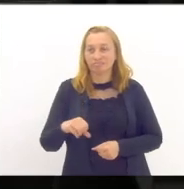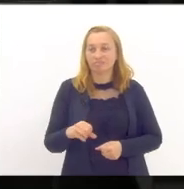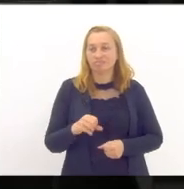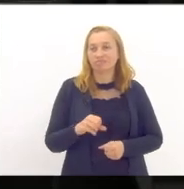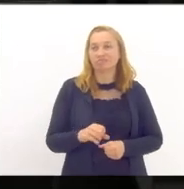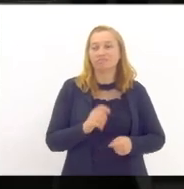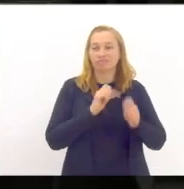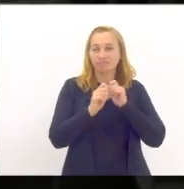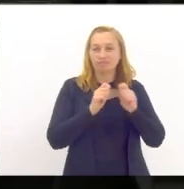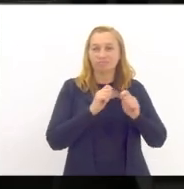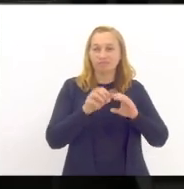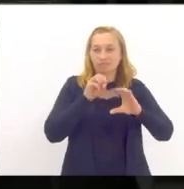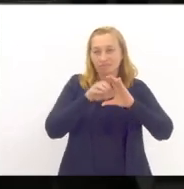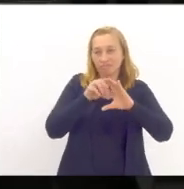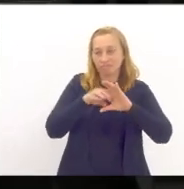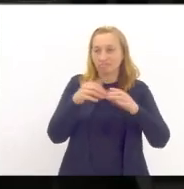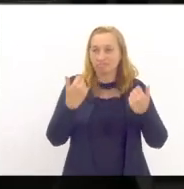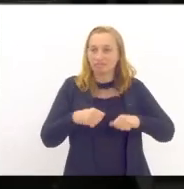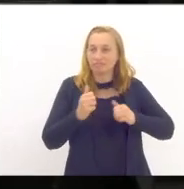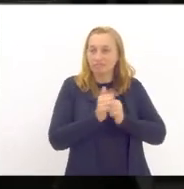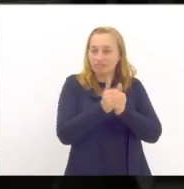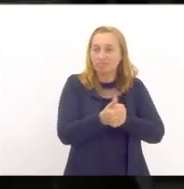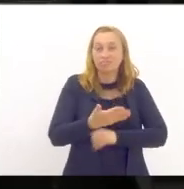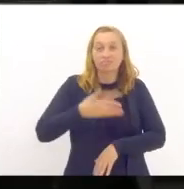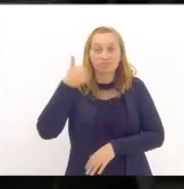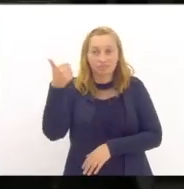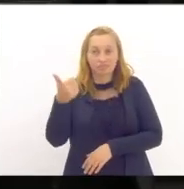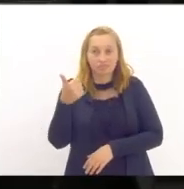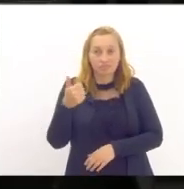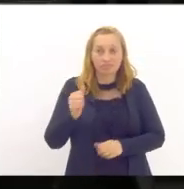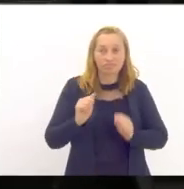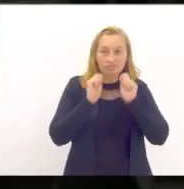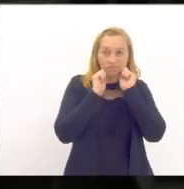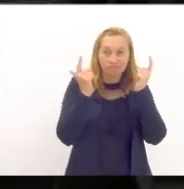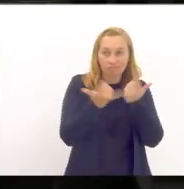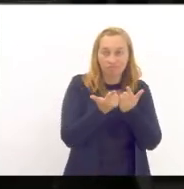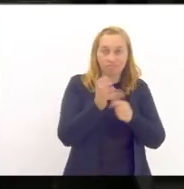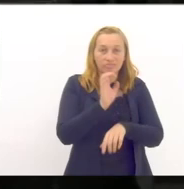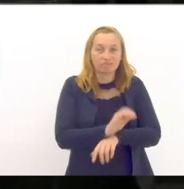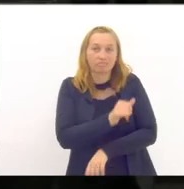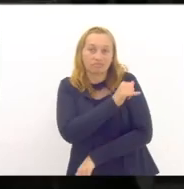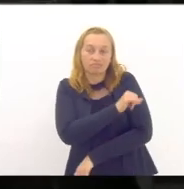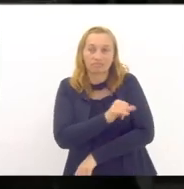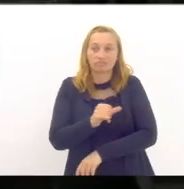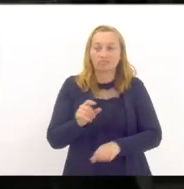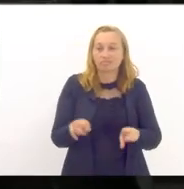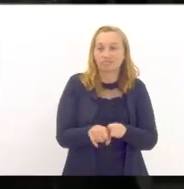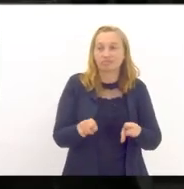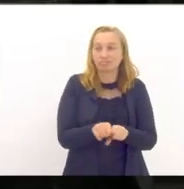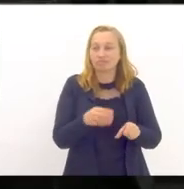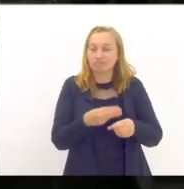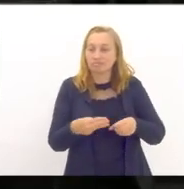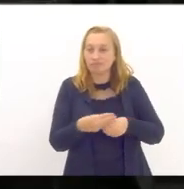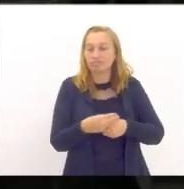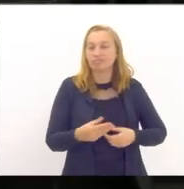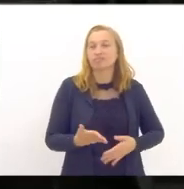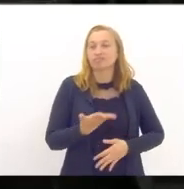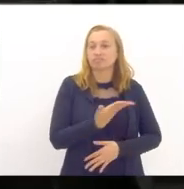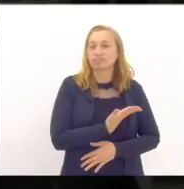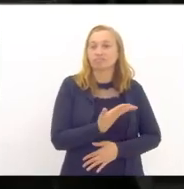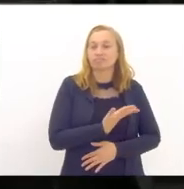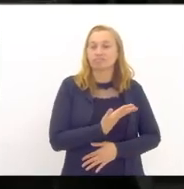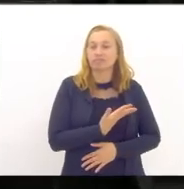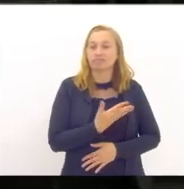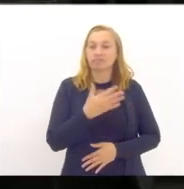do jornalismo da Globo entendeu que precisávamos acompanhar melhor o poder legislativo nos estados e nos municípios. A minha amiga,